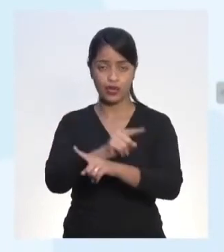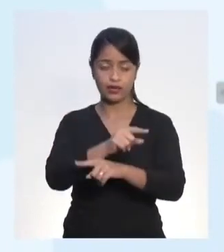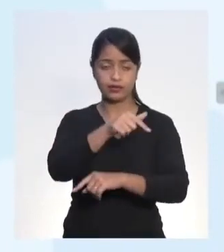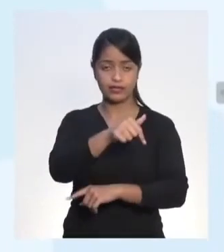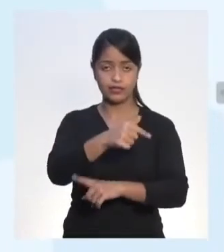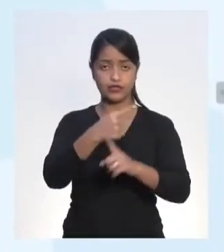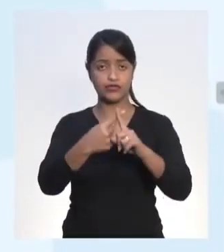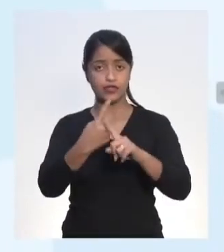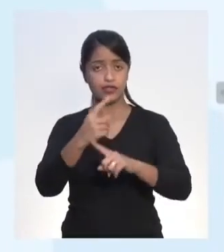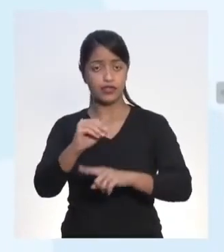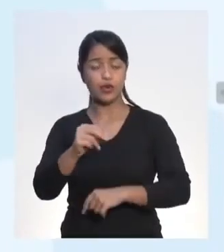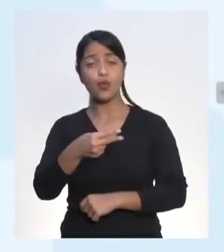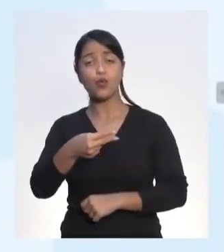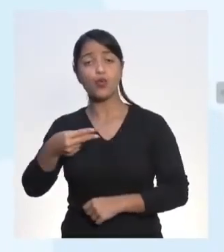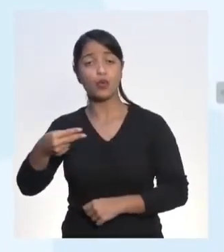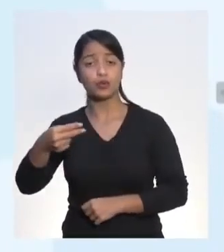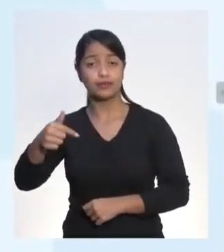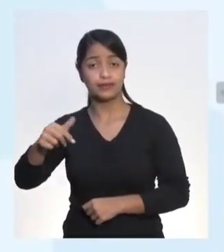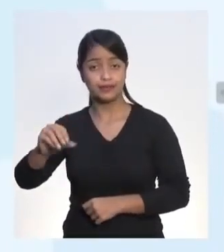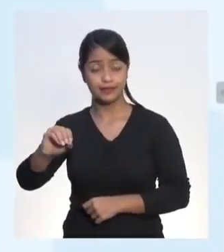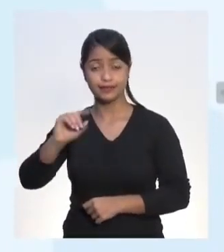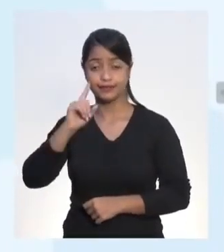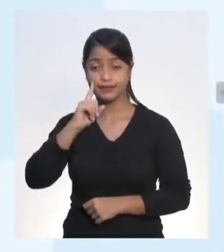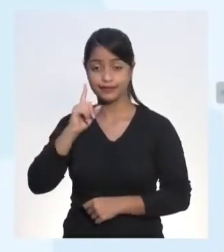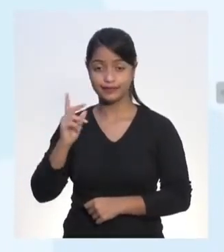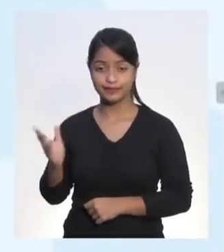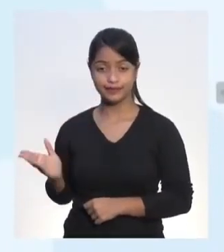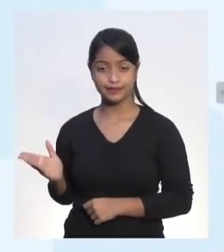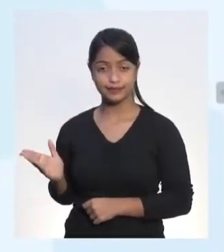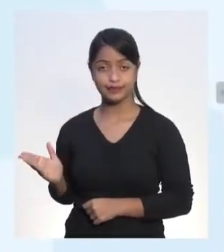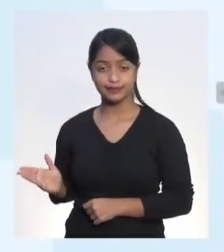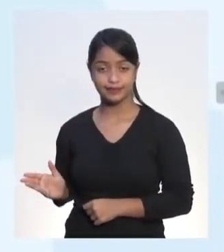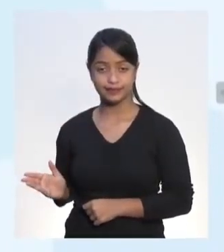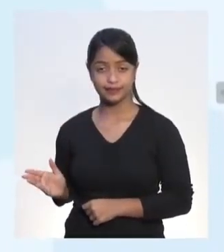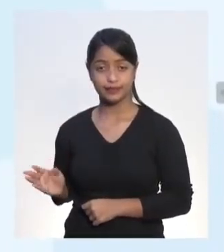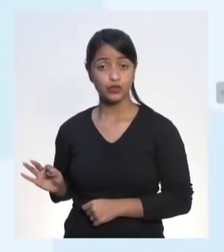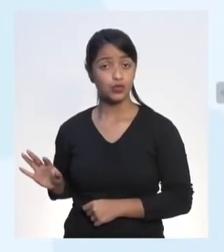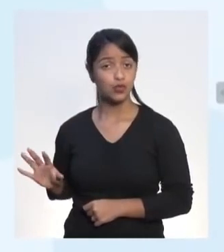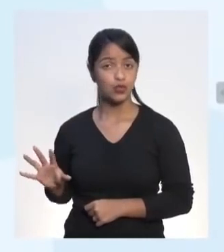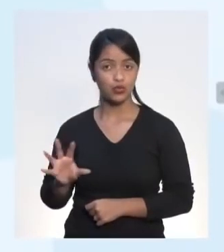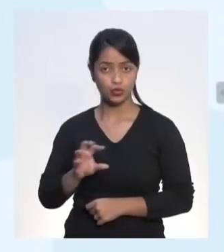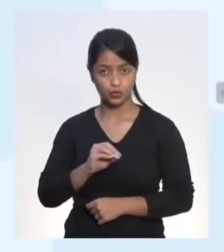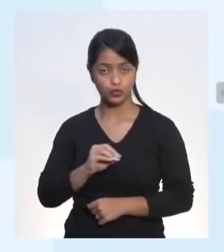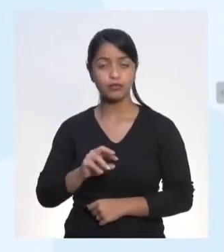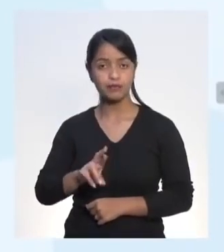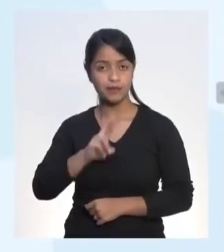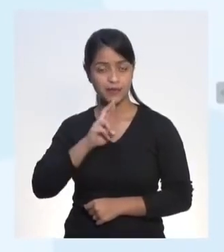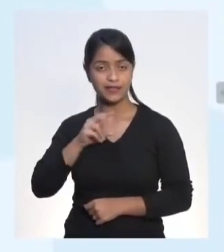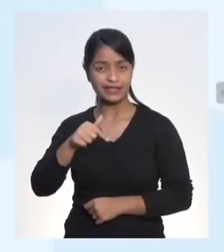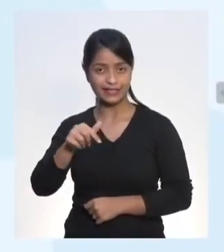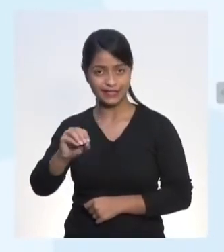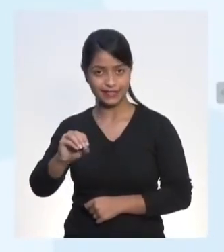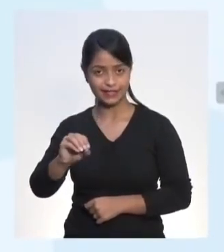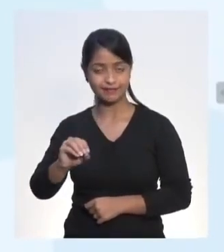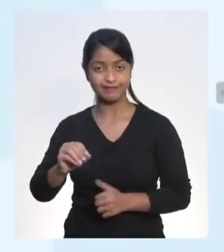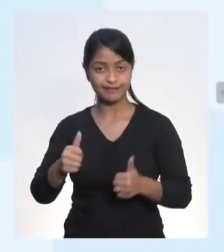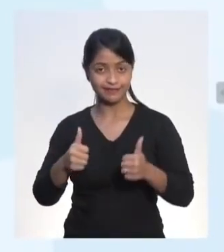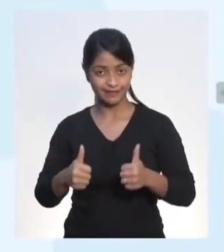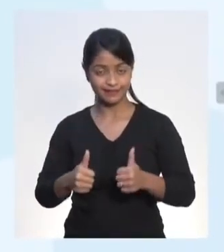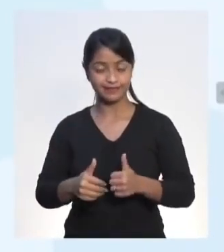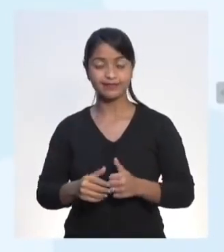resposta é 70 aqui, ó. Ok. Tá vendo? Ó? Aparece em todos o valor como resposta 70,